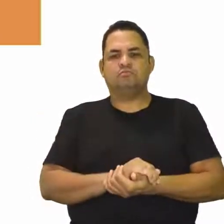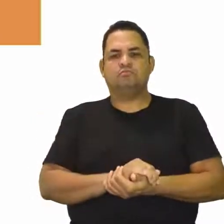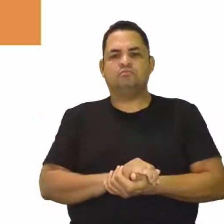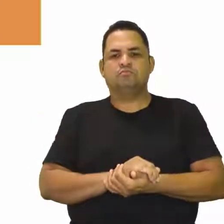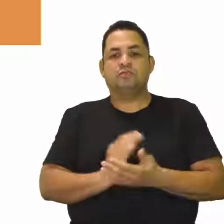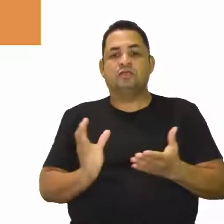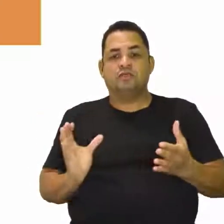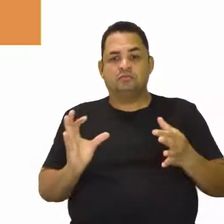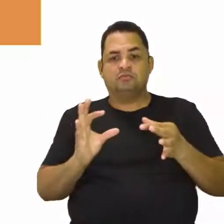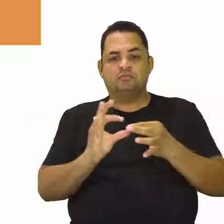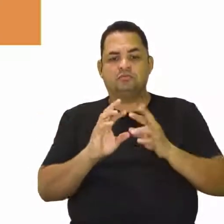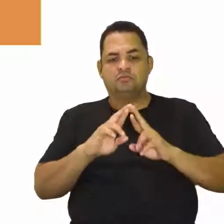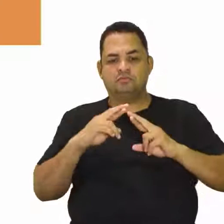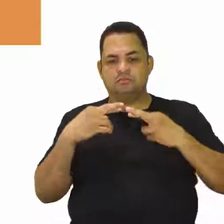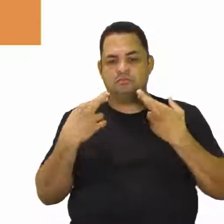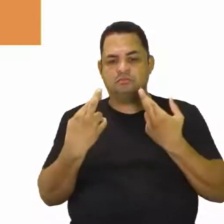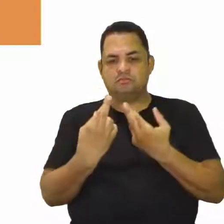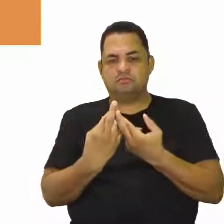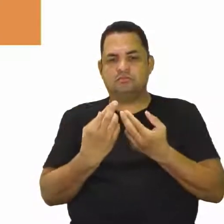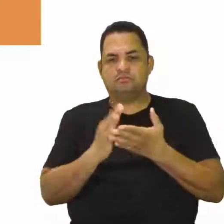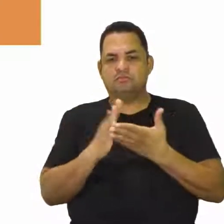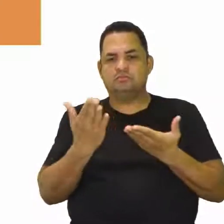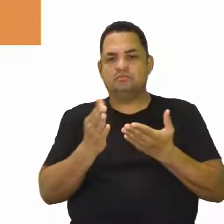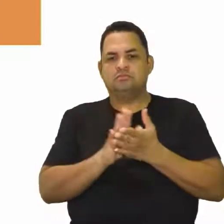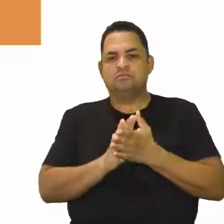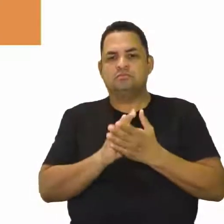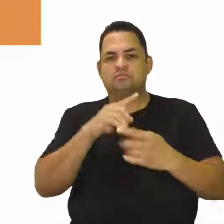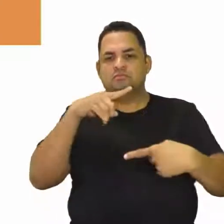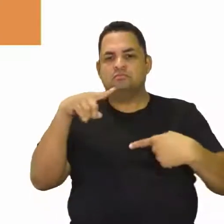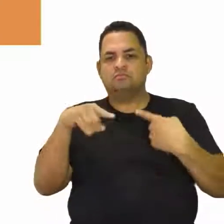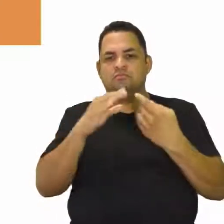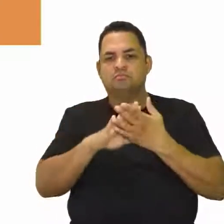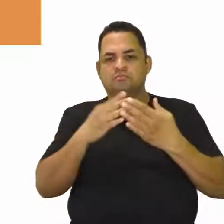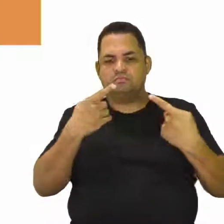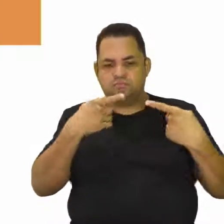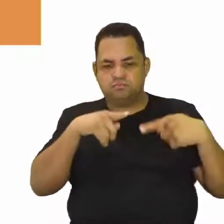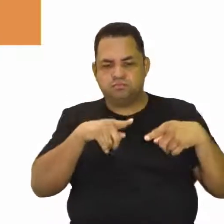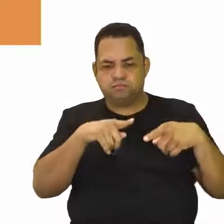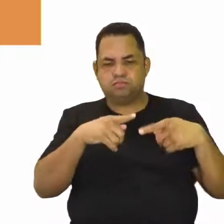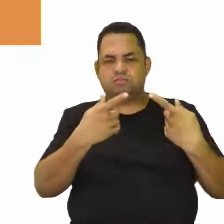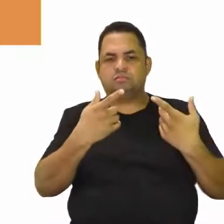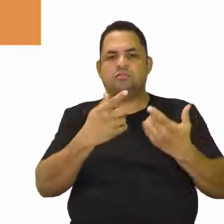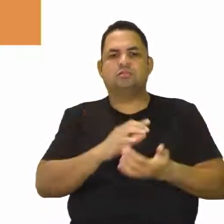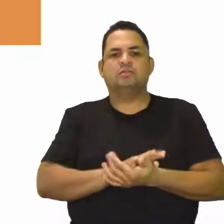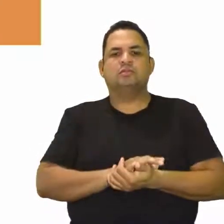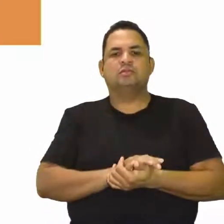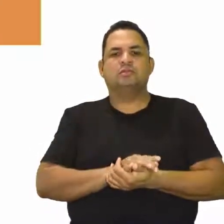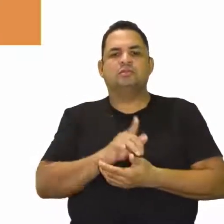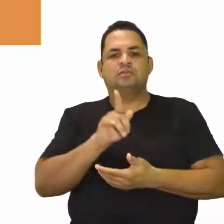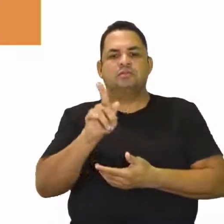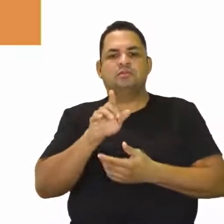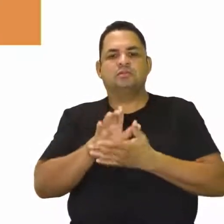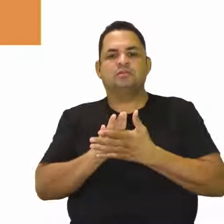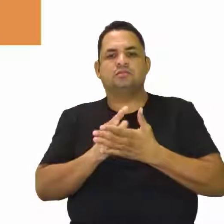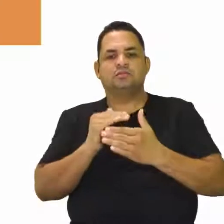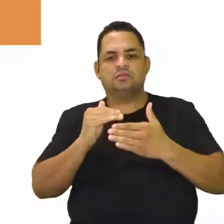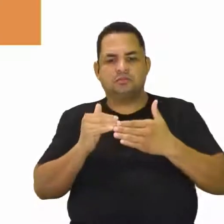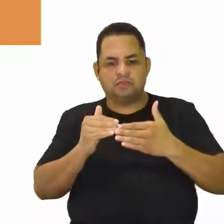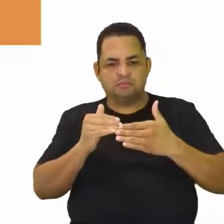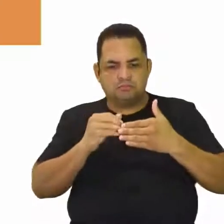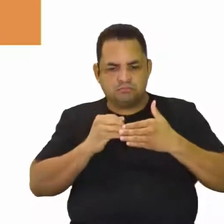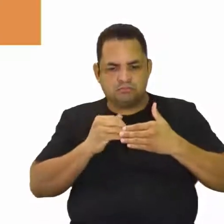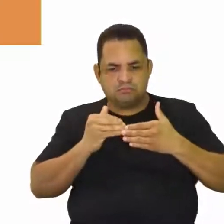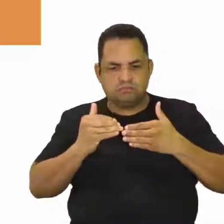se unir com o objetivo de enfrentar aqueles que estavam